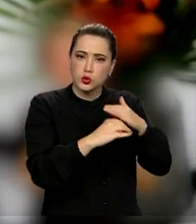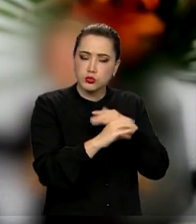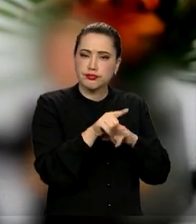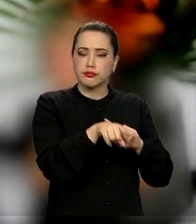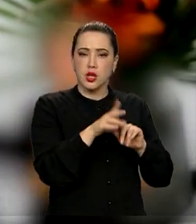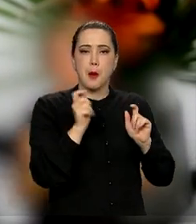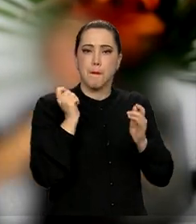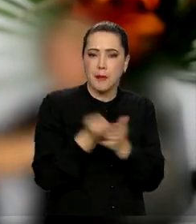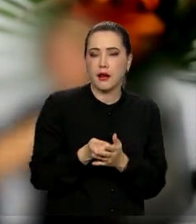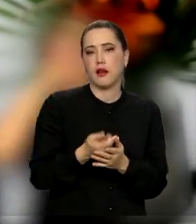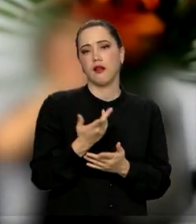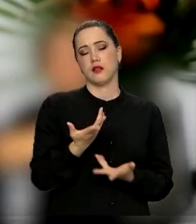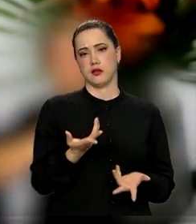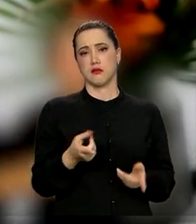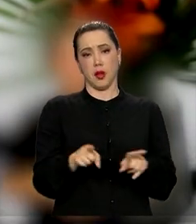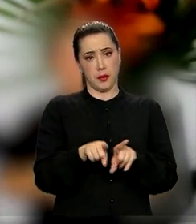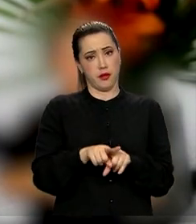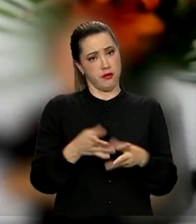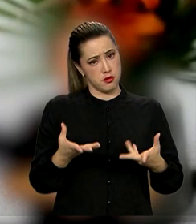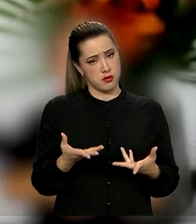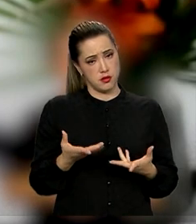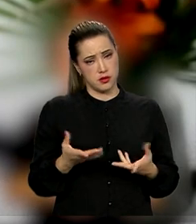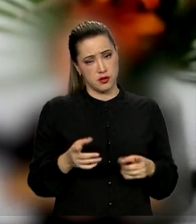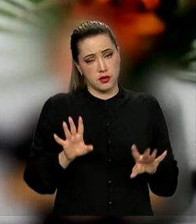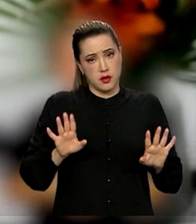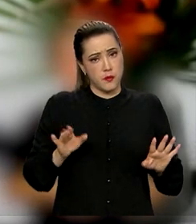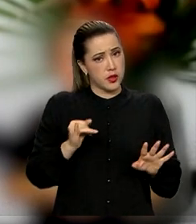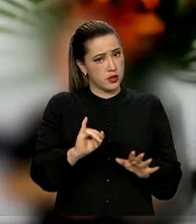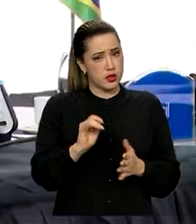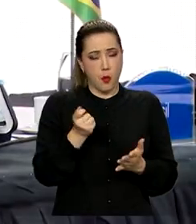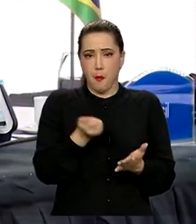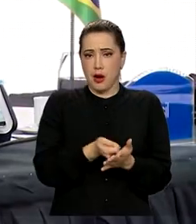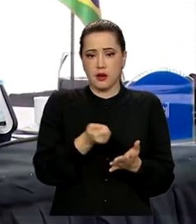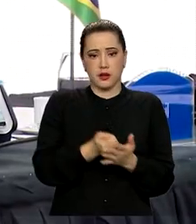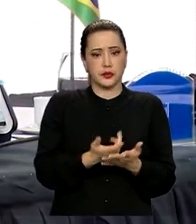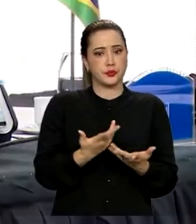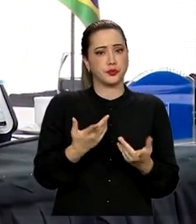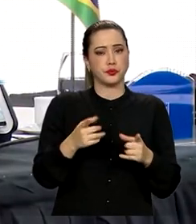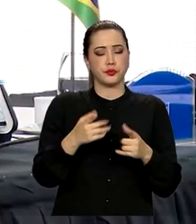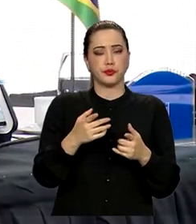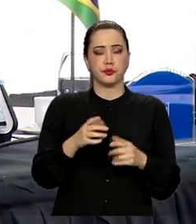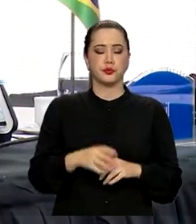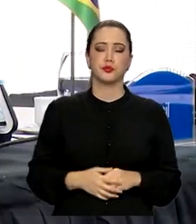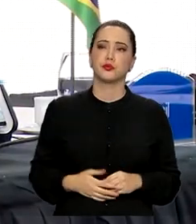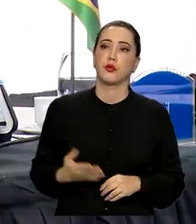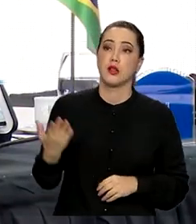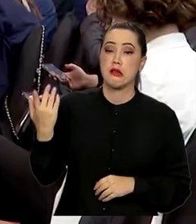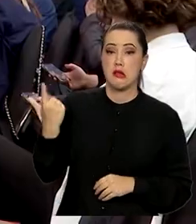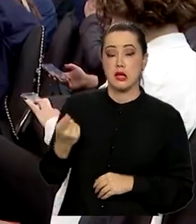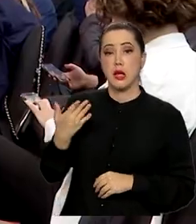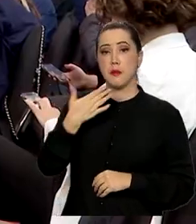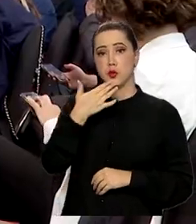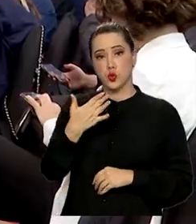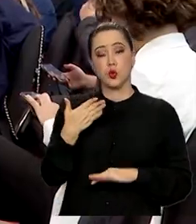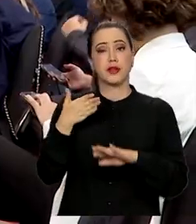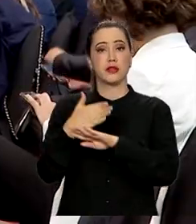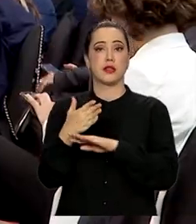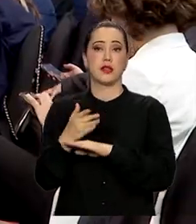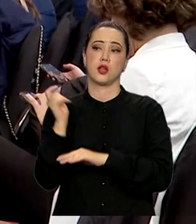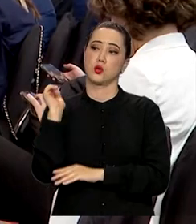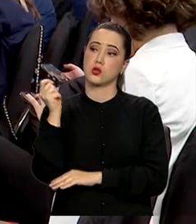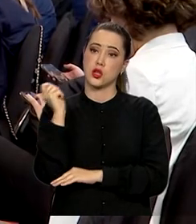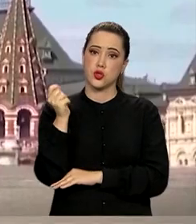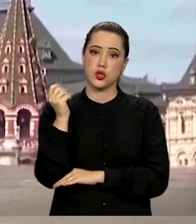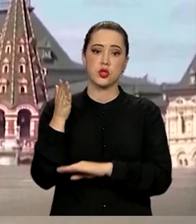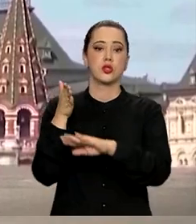desenvolver e pagar. Sem que o pagamento atrofie. E defendeu a entrada dos hermanos no bloco onde hoje há